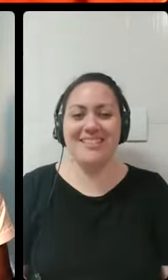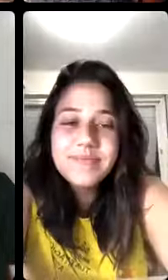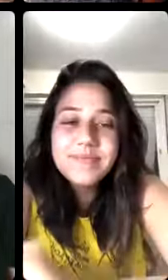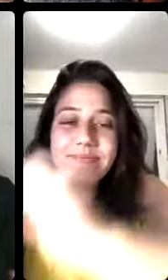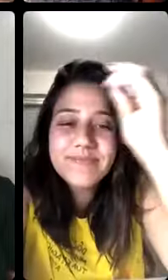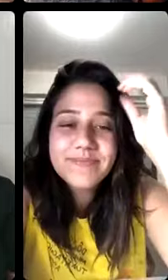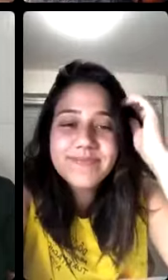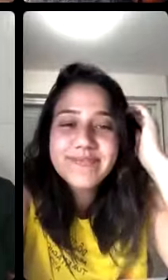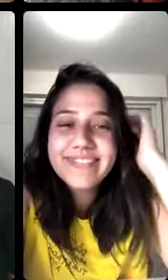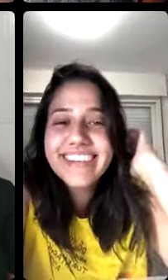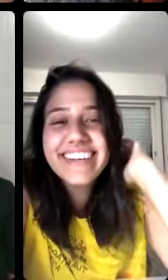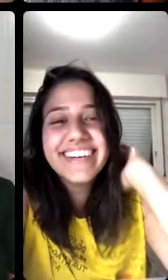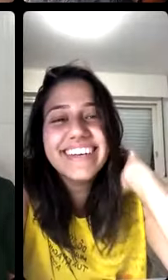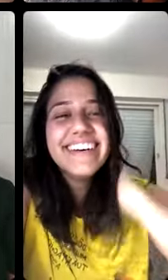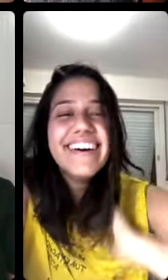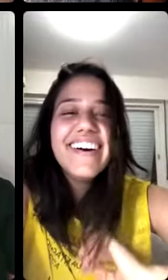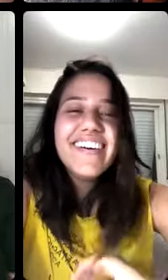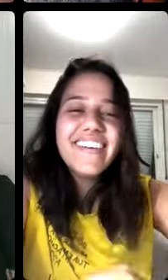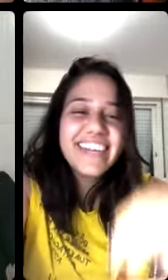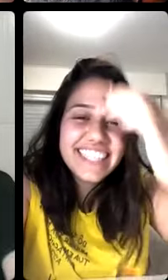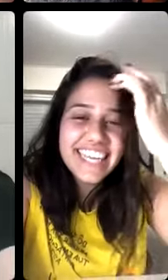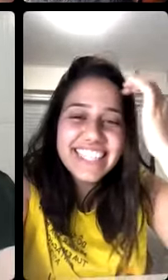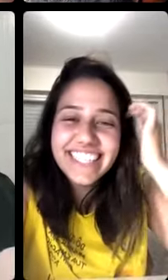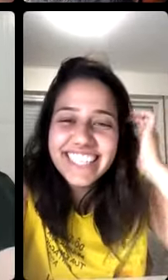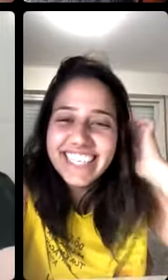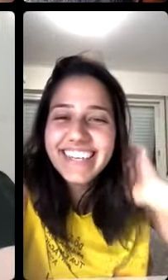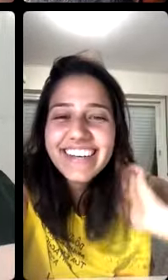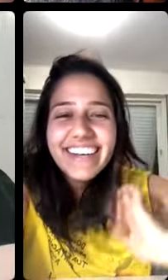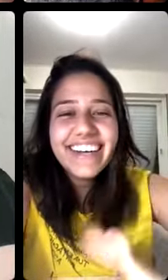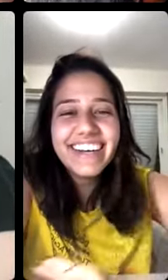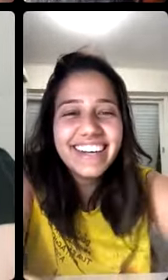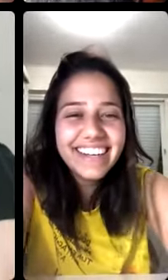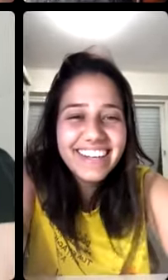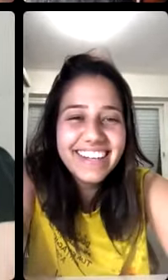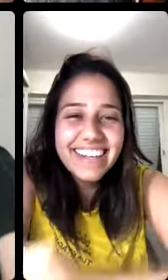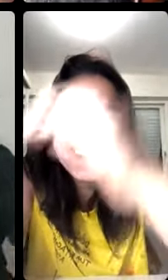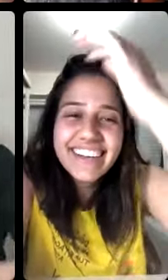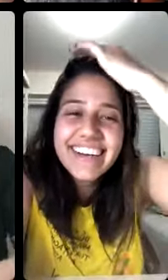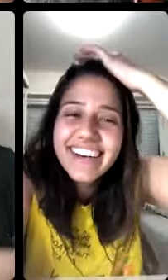olha. Que, deu, Foi gente. resolvemos o problema.